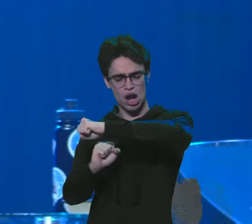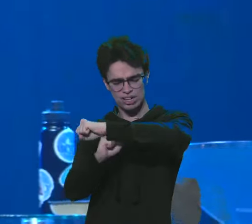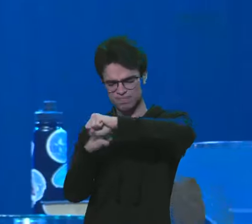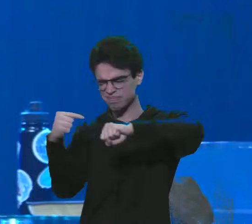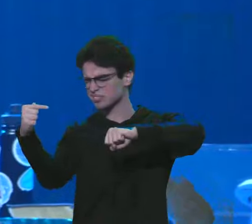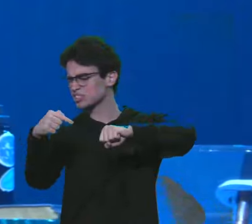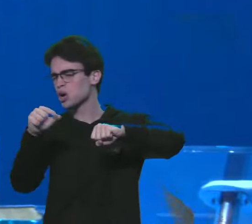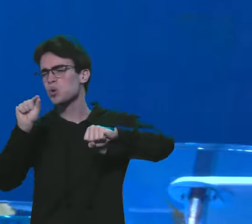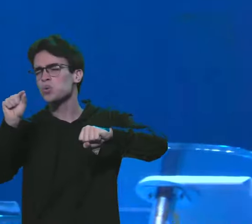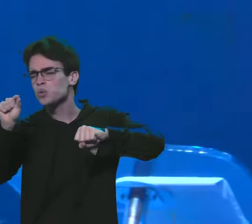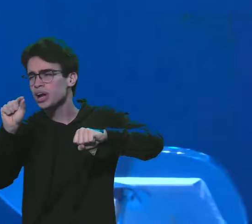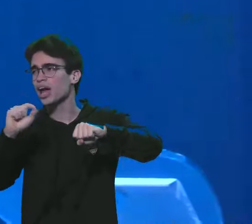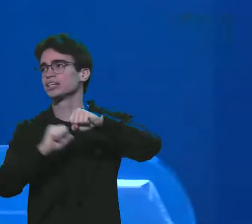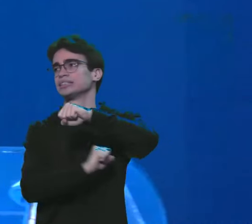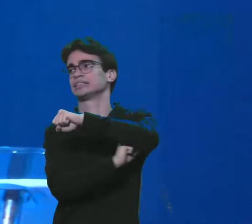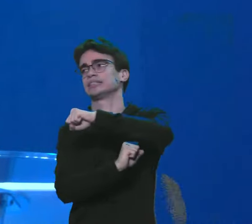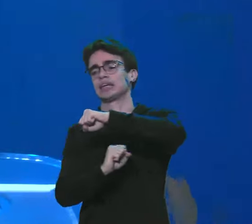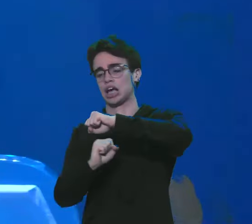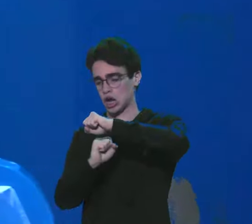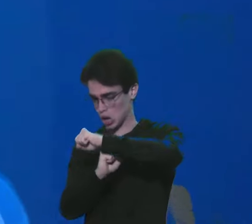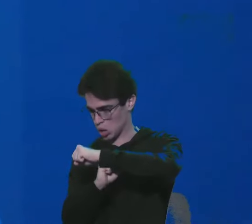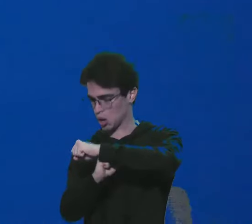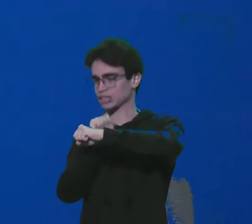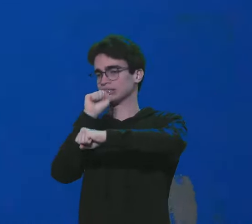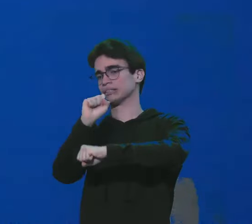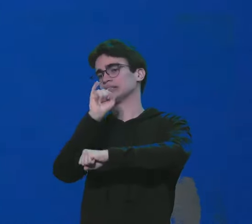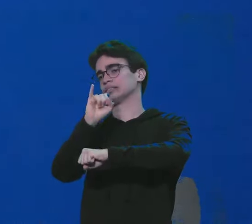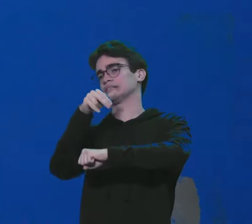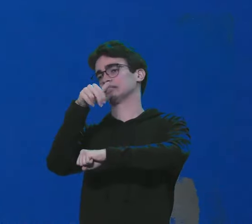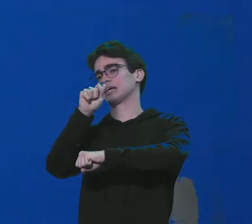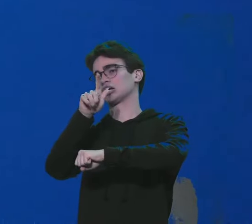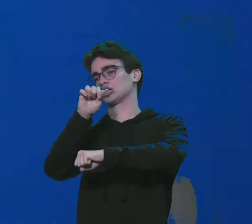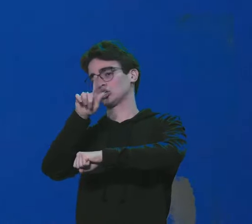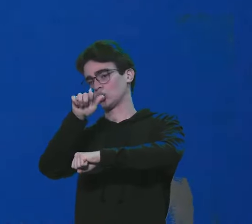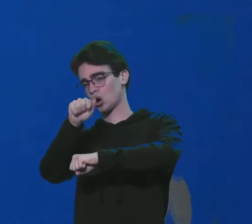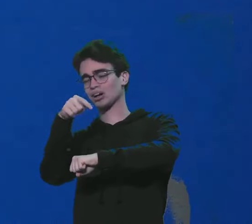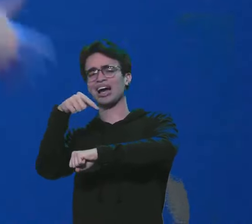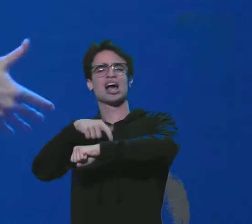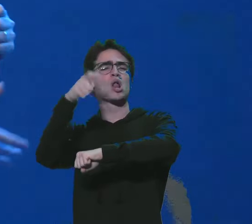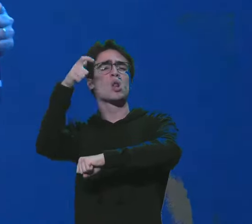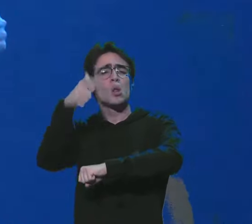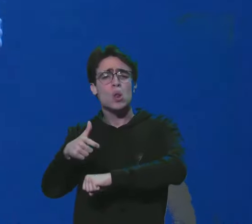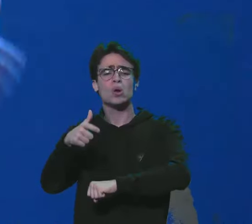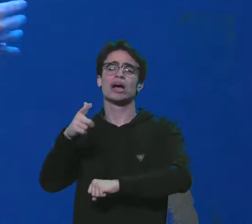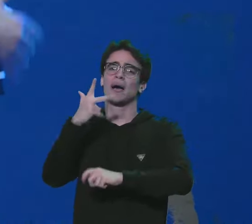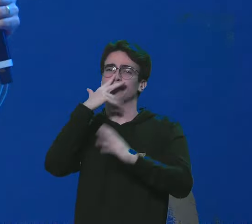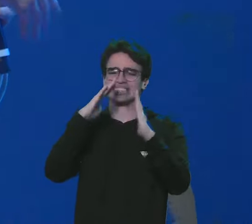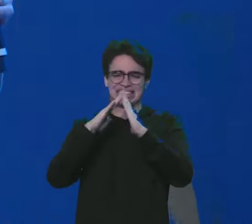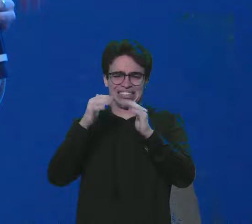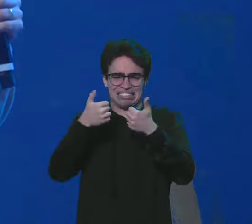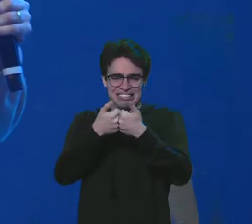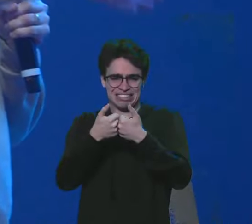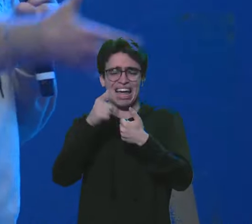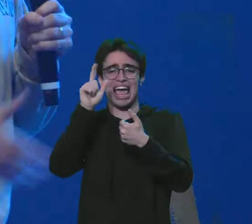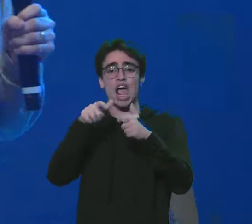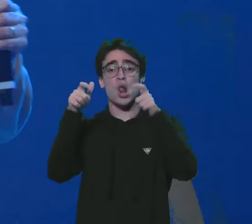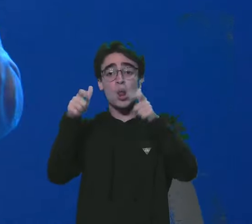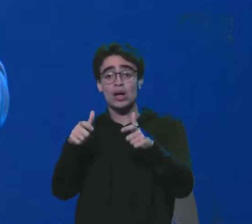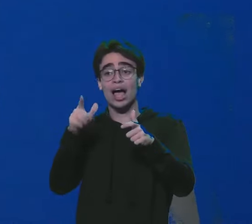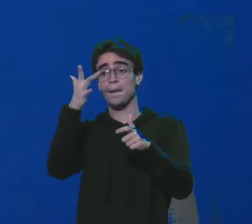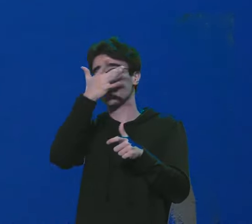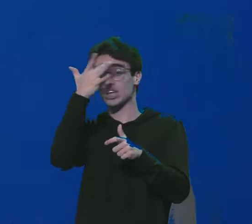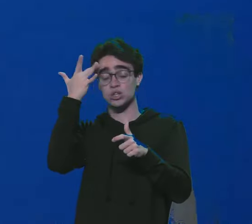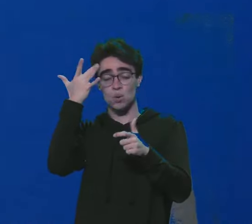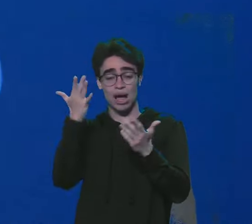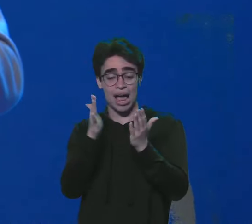sinagoga era um local onde os judeus liam as leis de Moisés para aprender mais sobre a palavra de Deus.